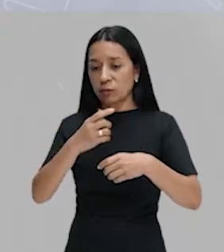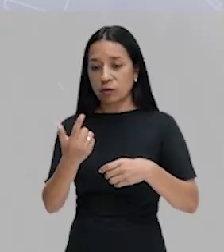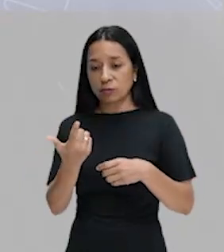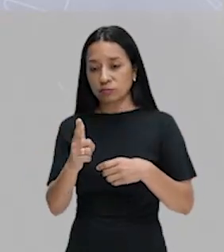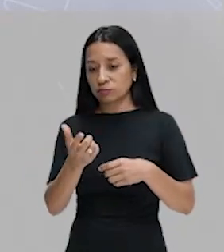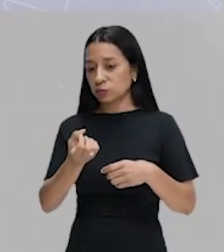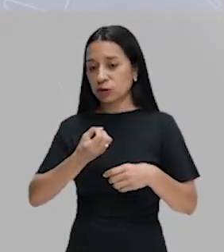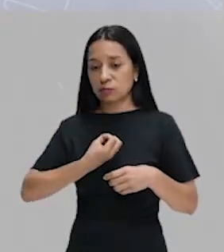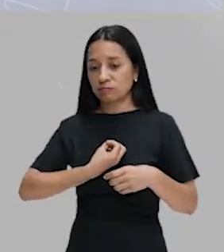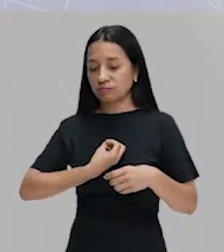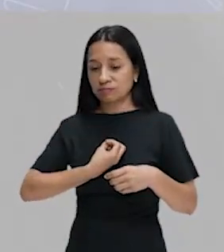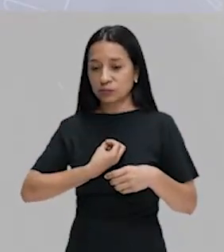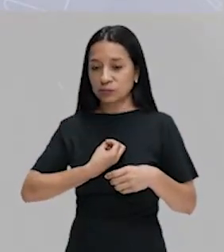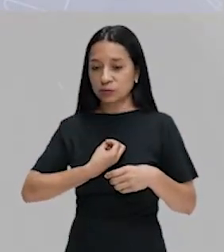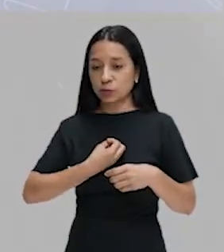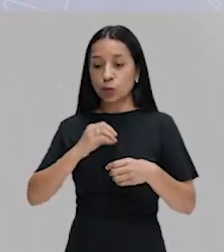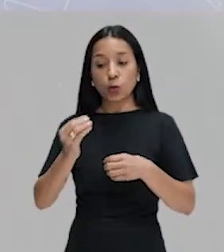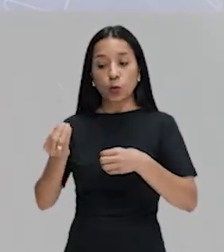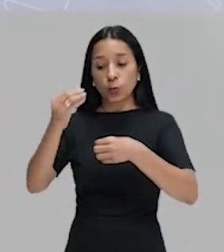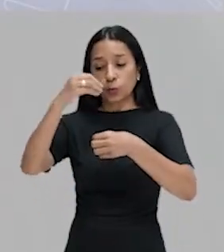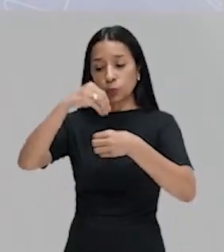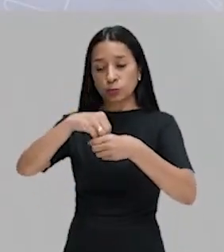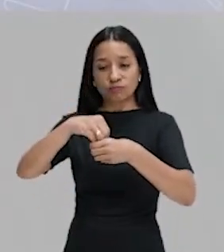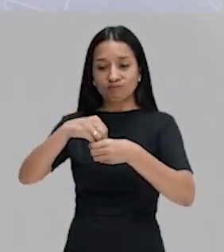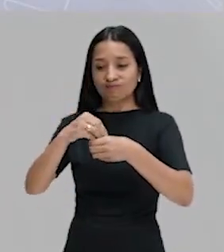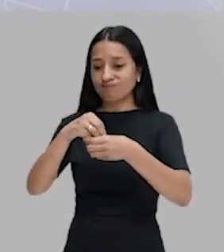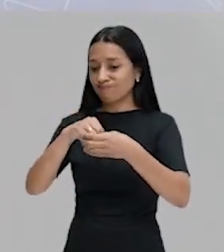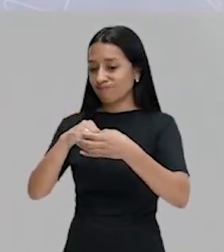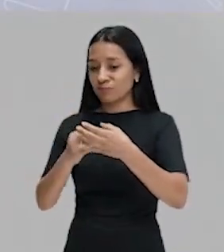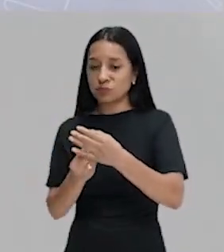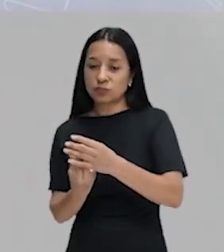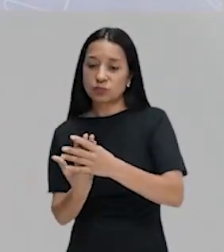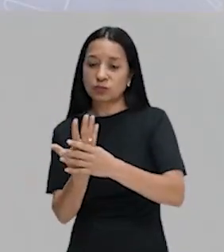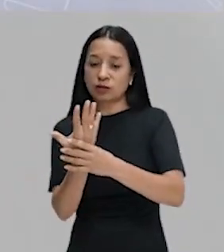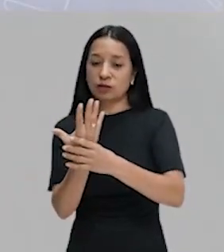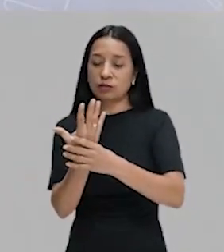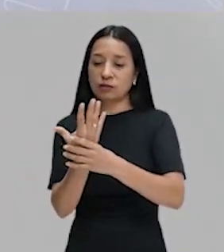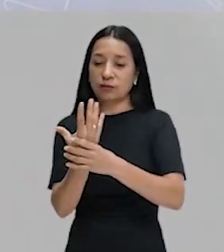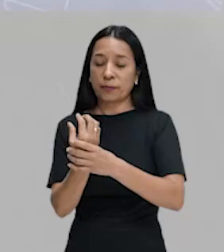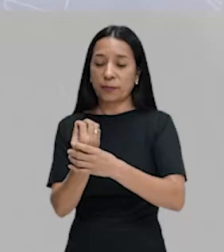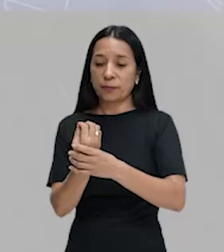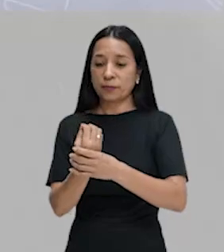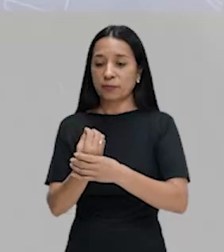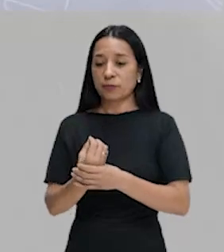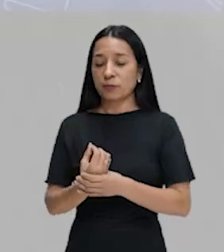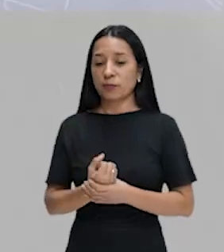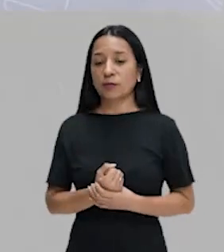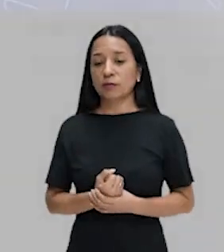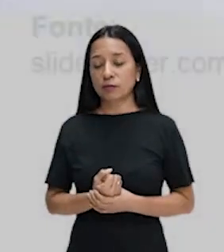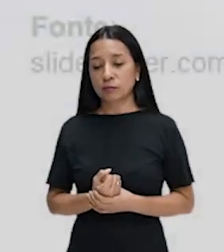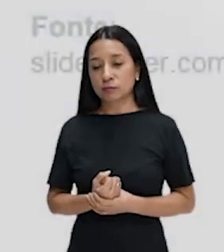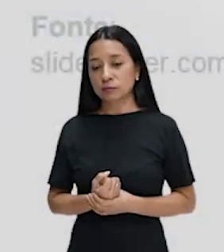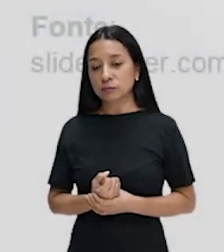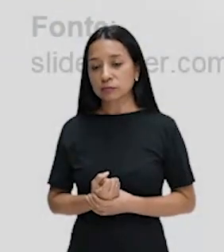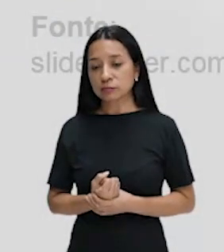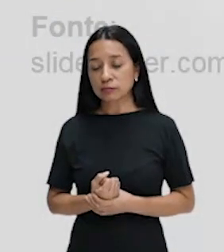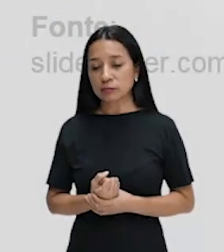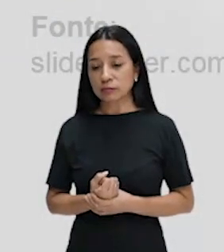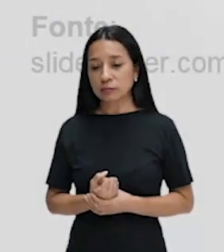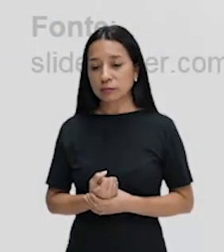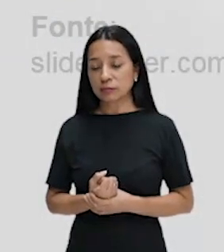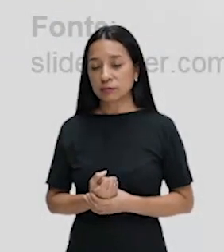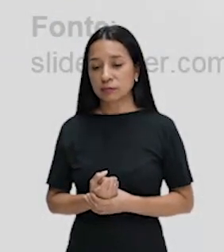entra pela boca vai sair pela boca. Tá certo? Agora, uma outra coisa. O sistema nervoso dos